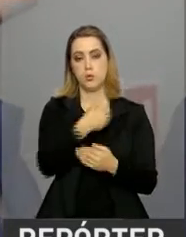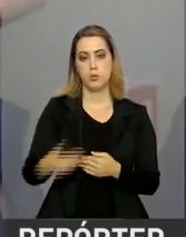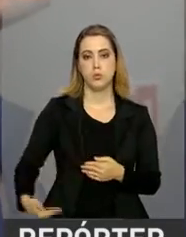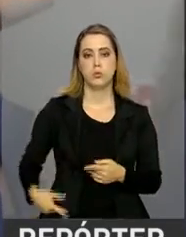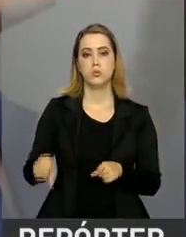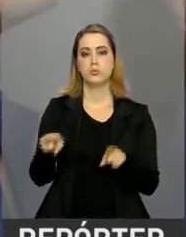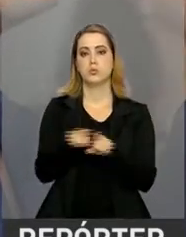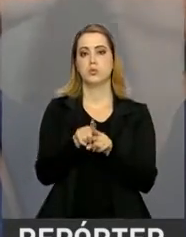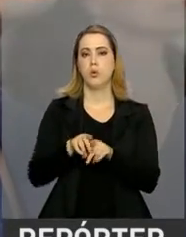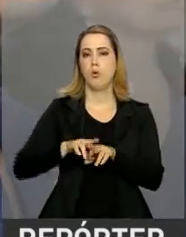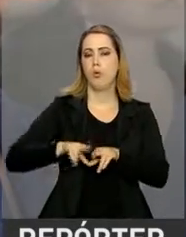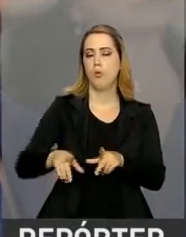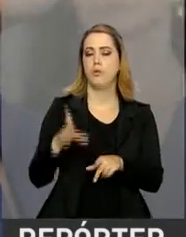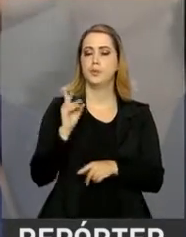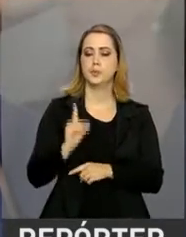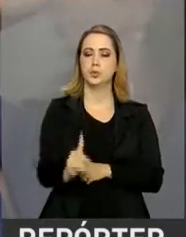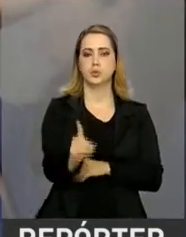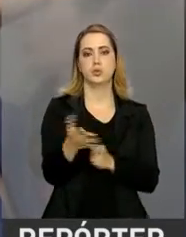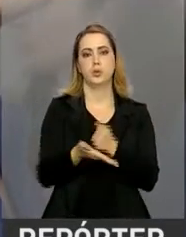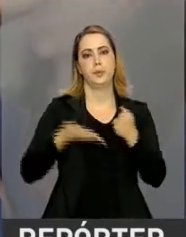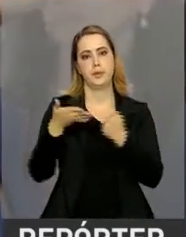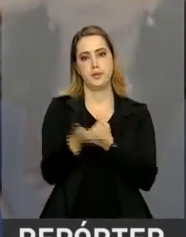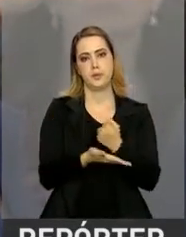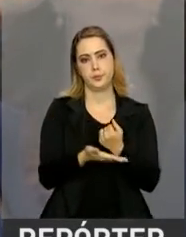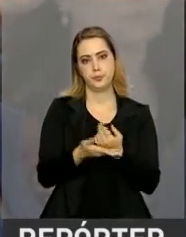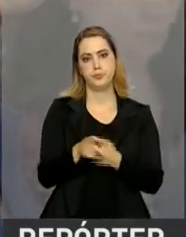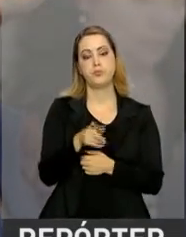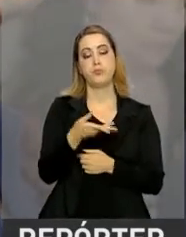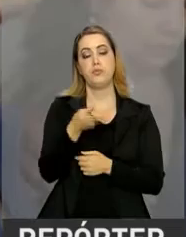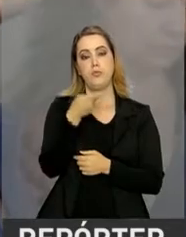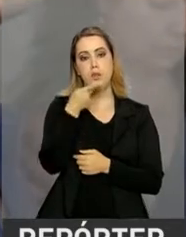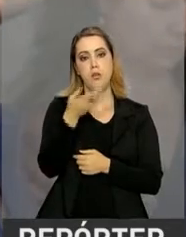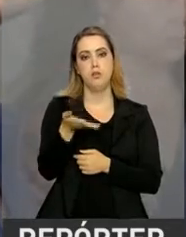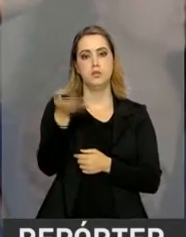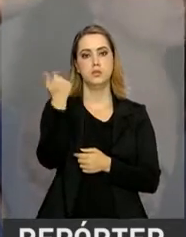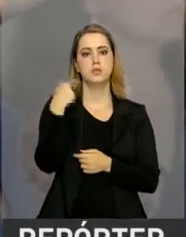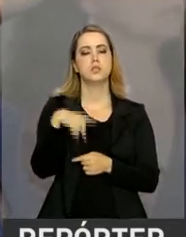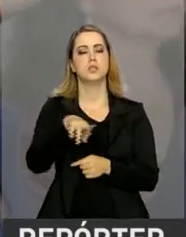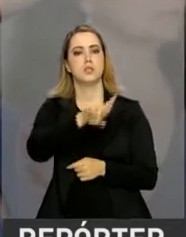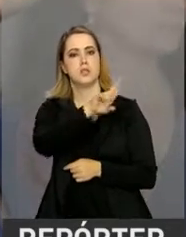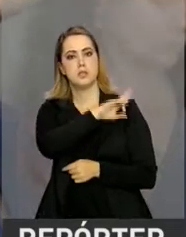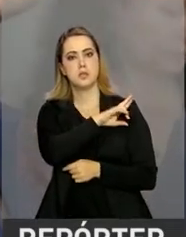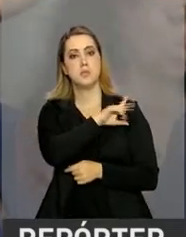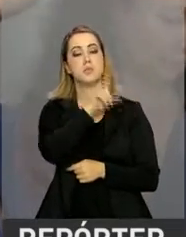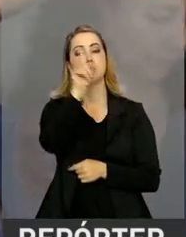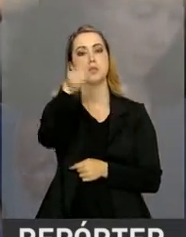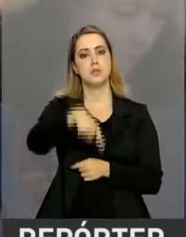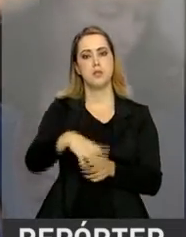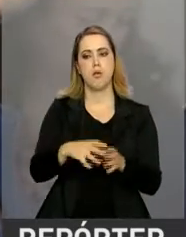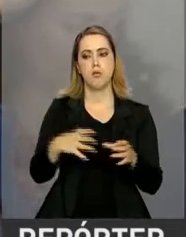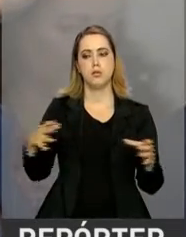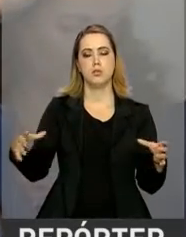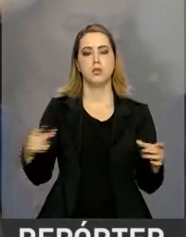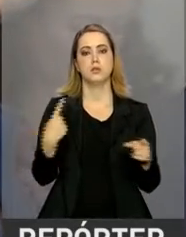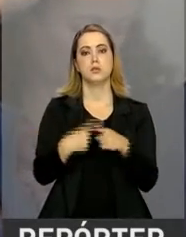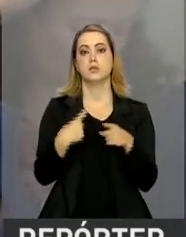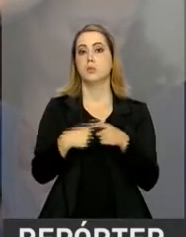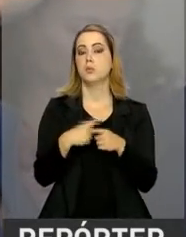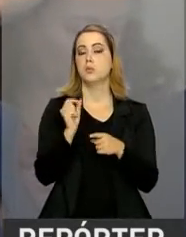agora que a responsabilidade da Comissão de Anistia é muito grande, porque ela trata com um